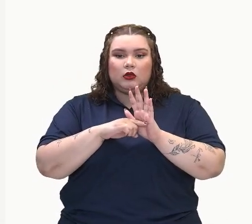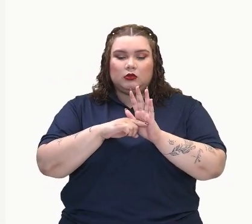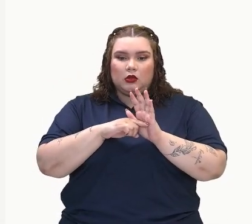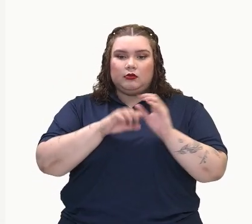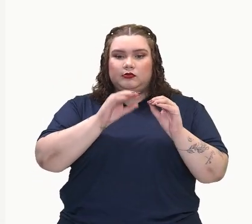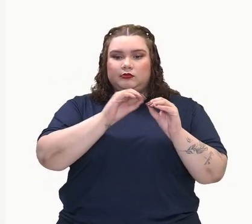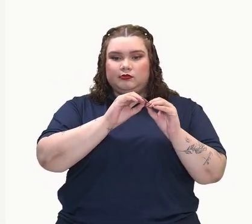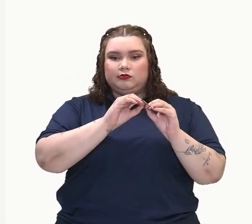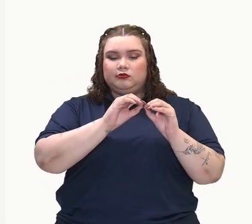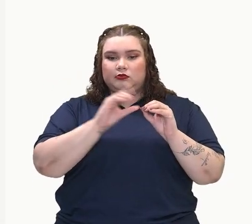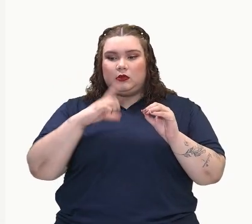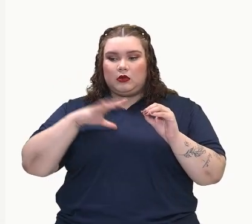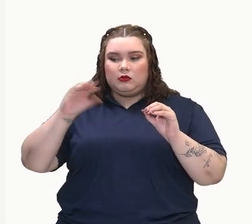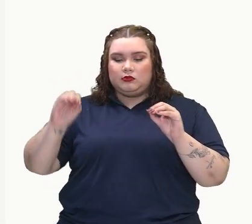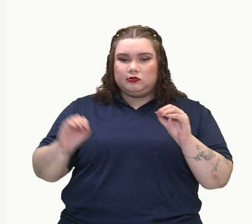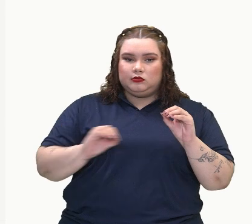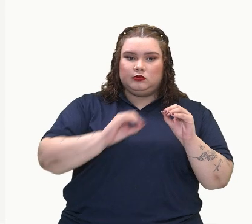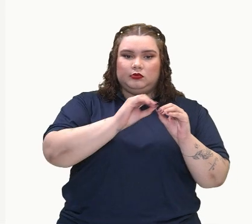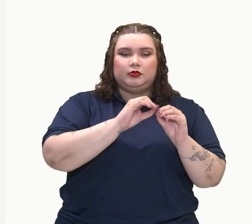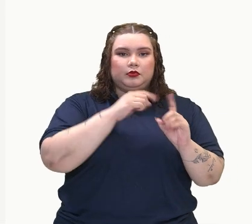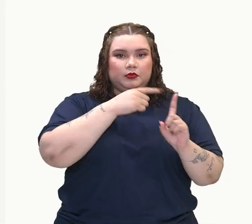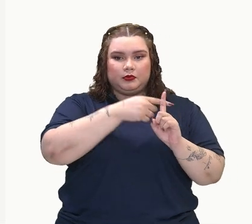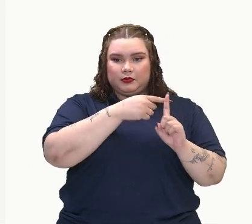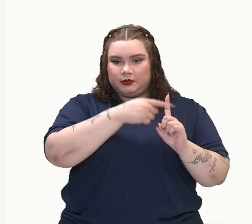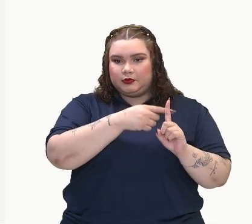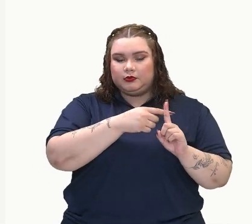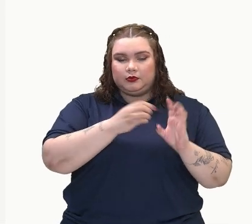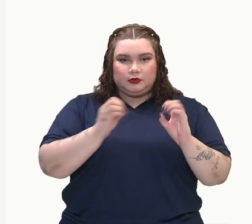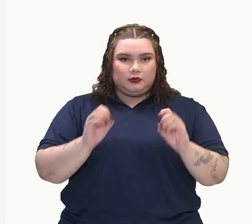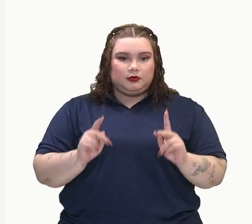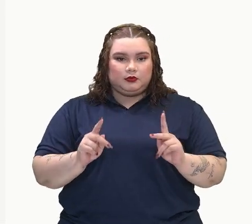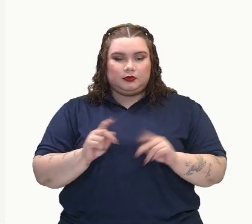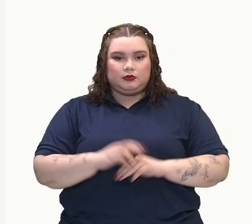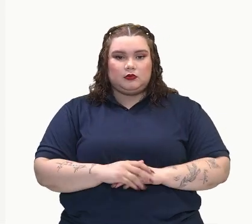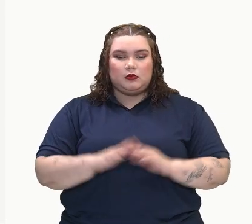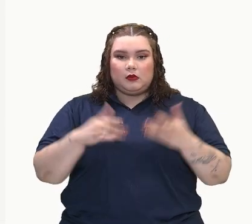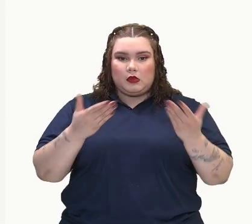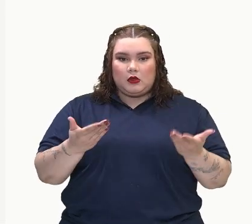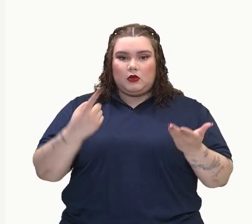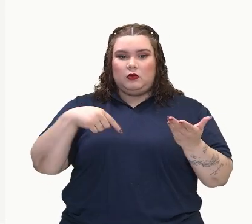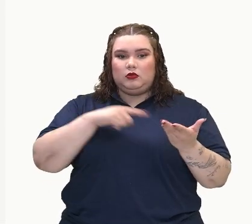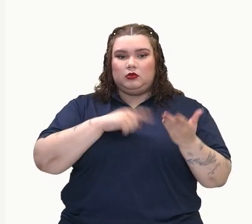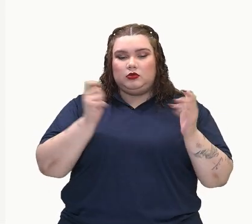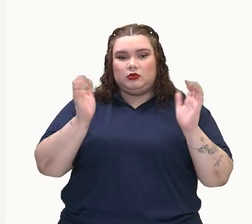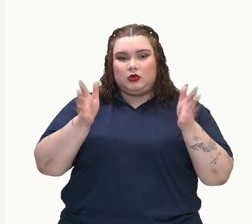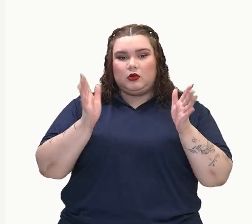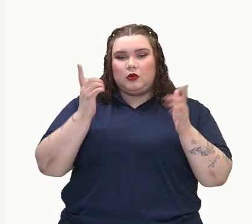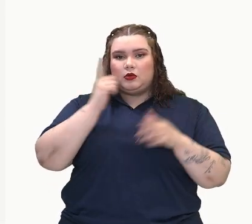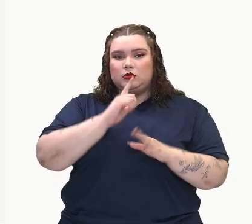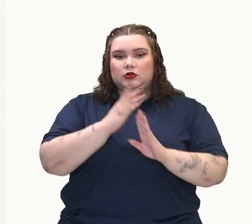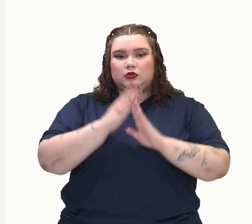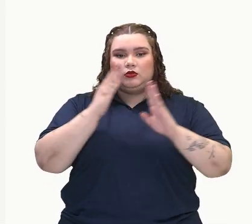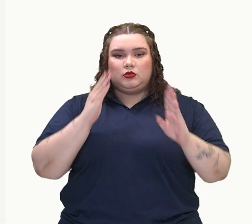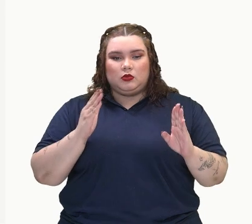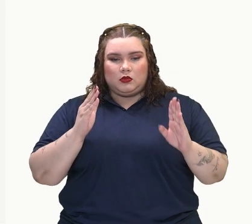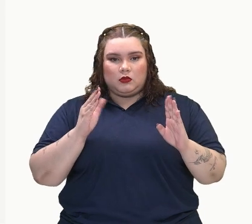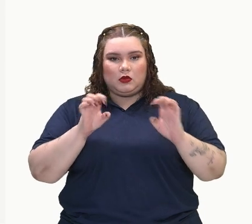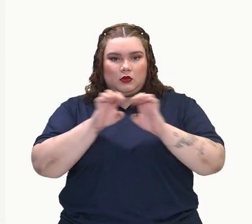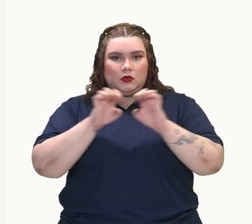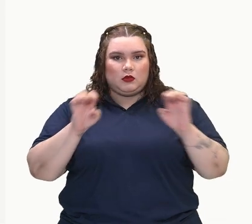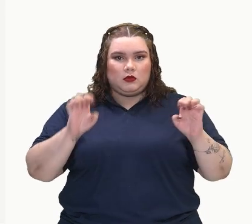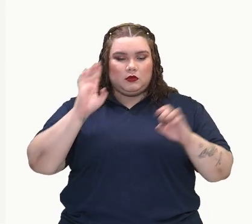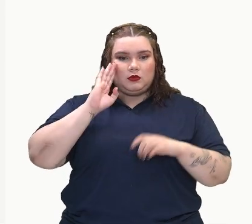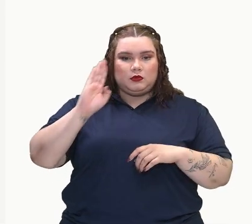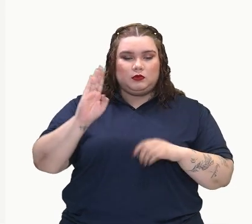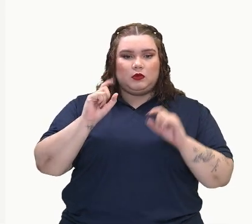segundo membro, o quê? Positivo. Gente, de cara aqui a gente já identifica, né, as coordenadas do centro